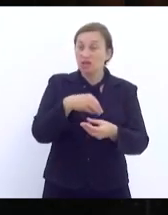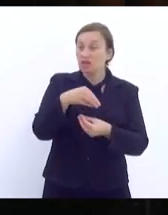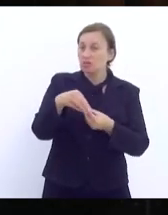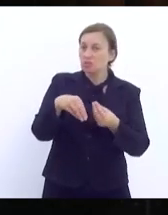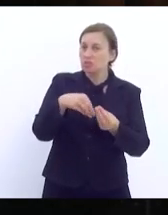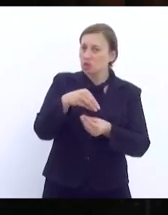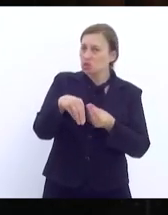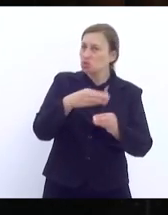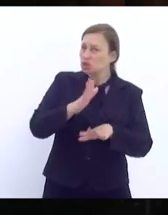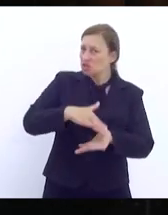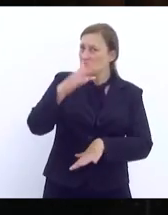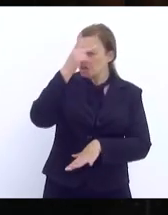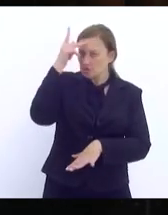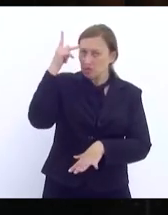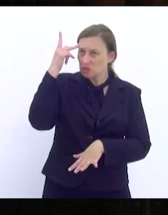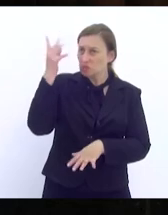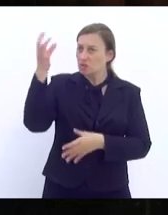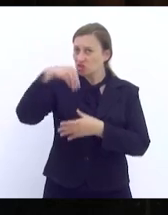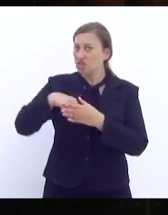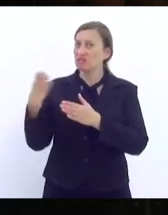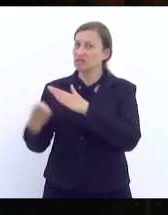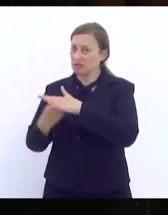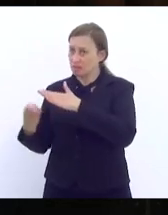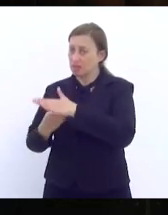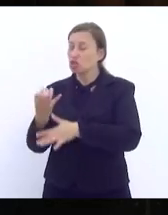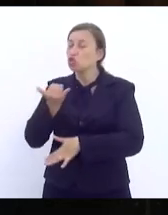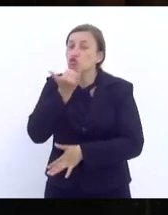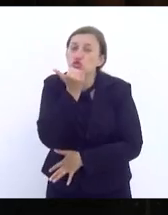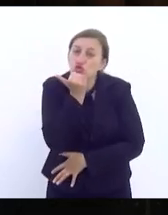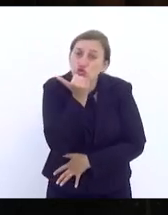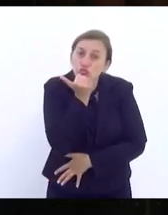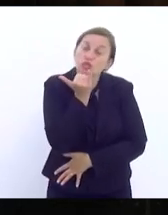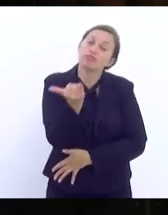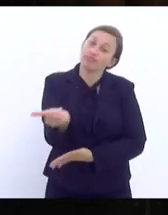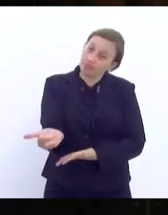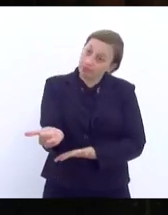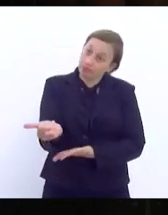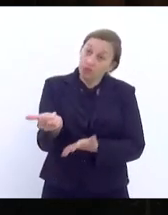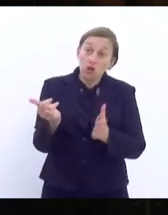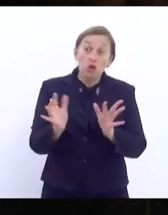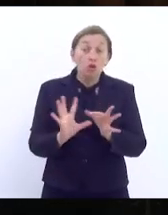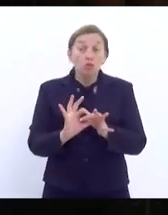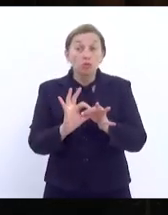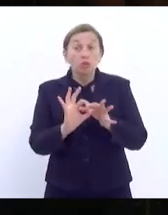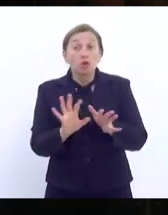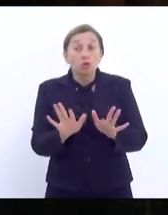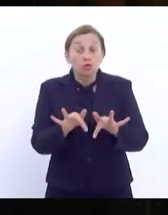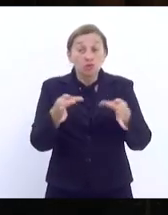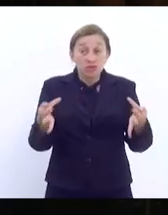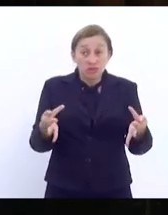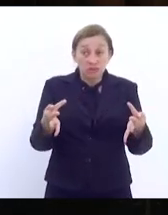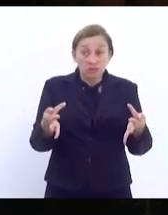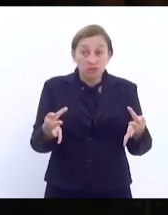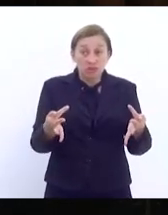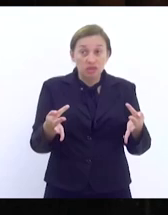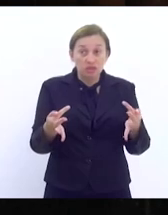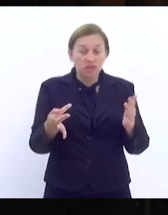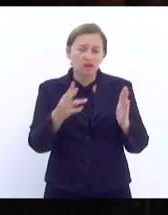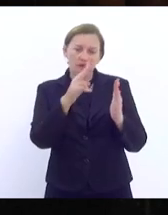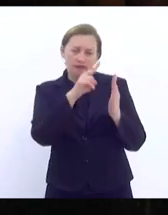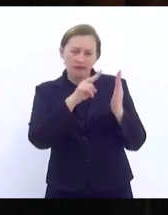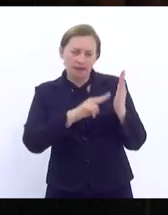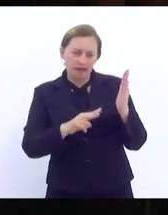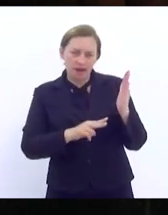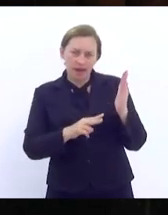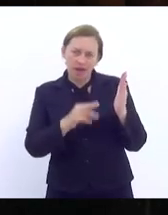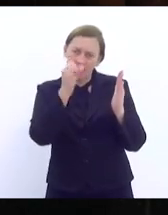mais gente dentro dessa estrutura portuária desculpe um simples cara que ele é um papelzinho de Rota não tem o